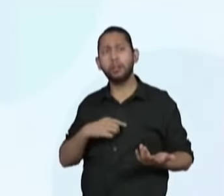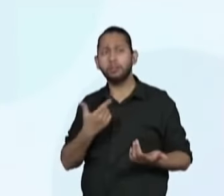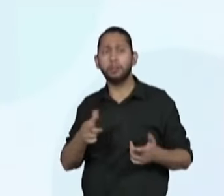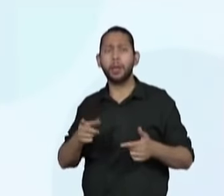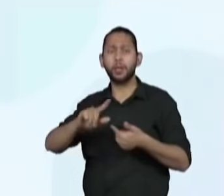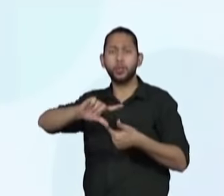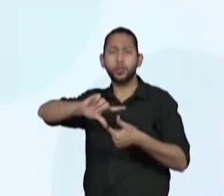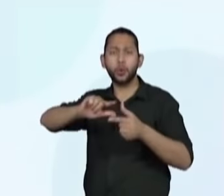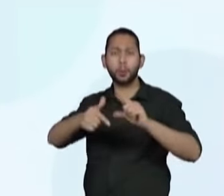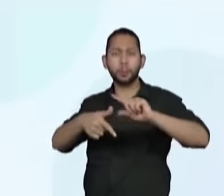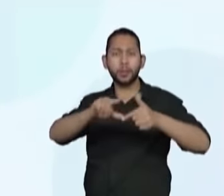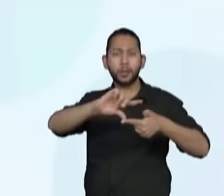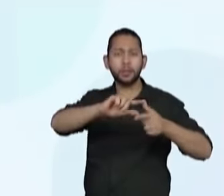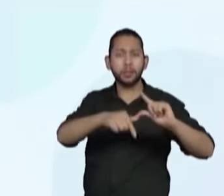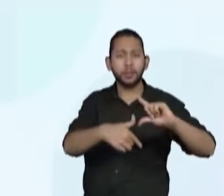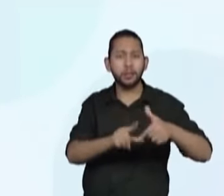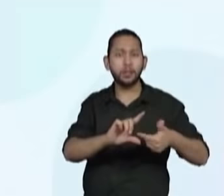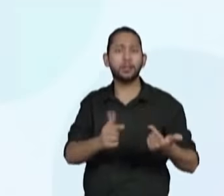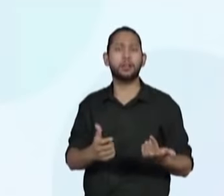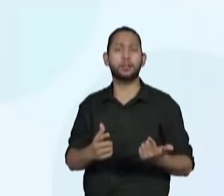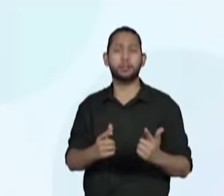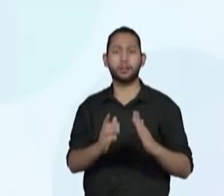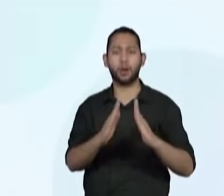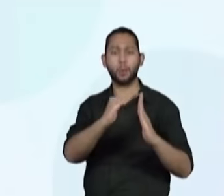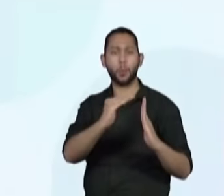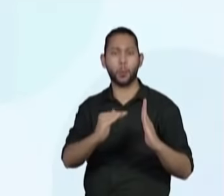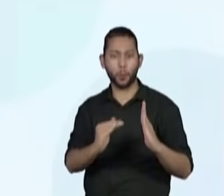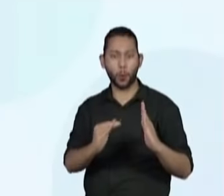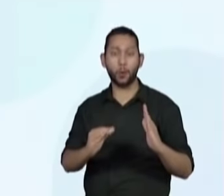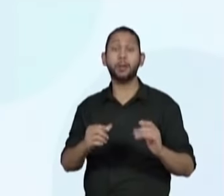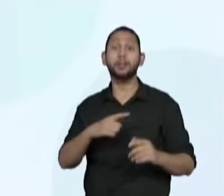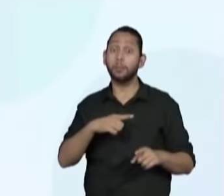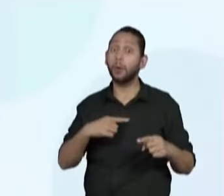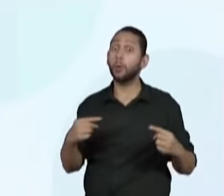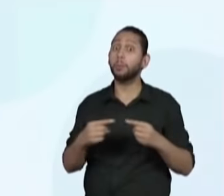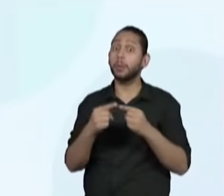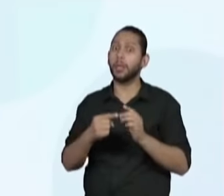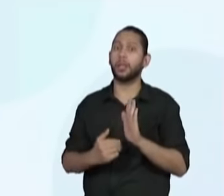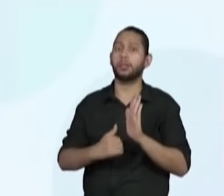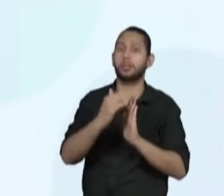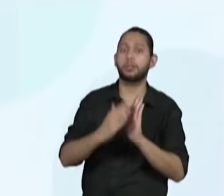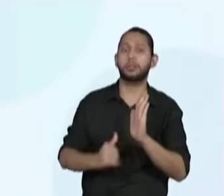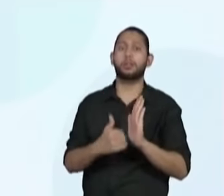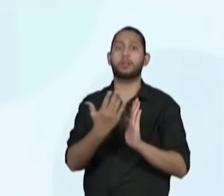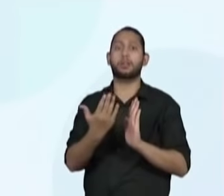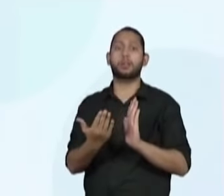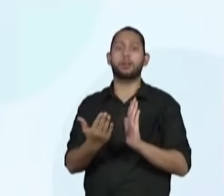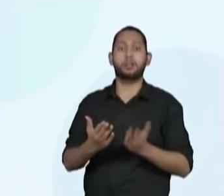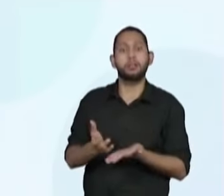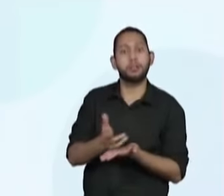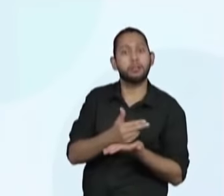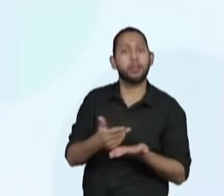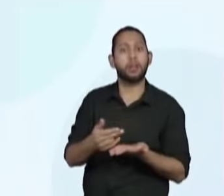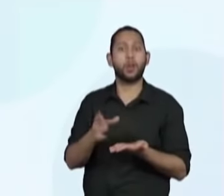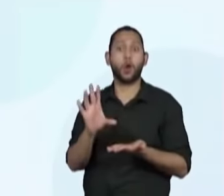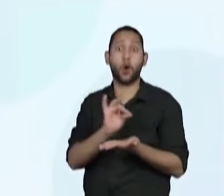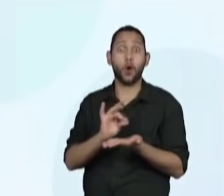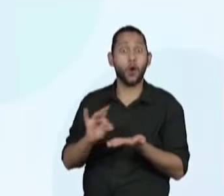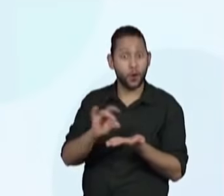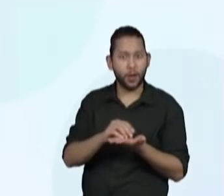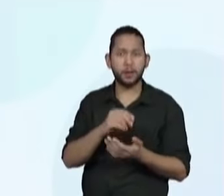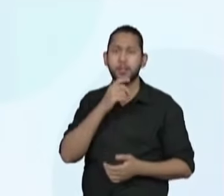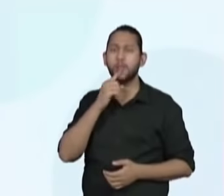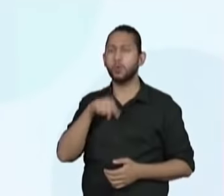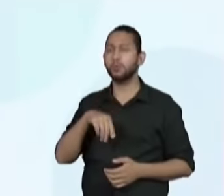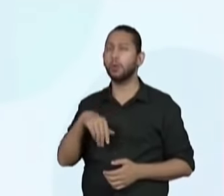das formas através, né, da junção com desenho, pintura, colagem, né? Colagem especialmente aí na primeira